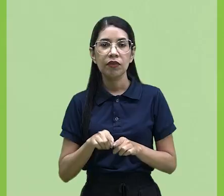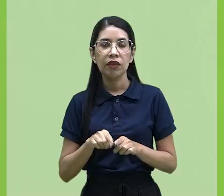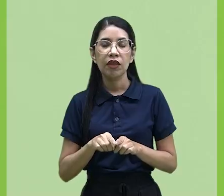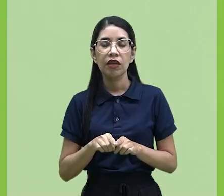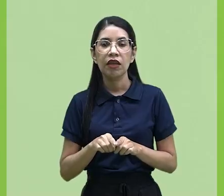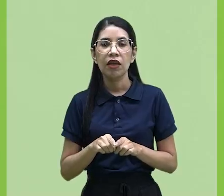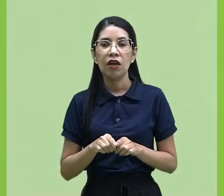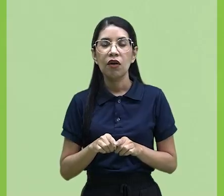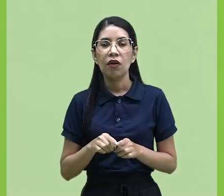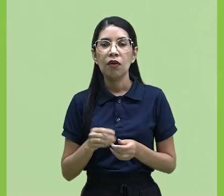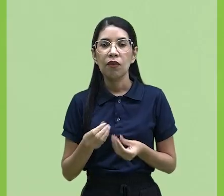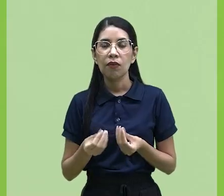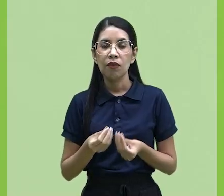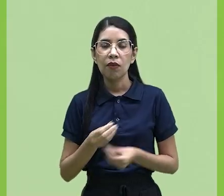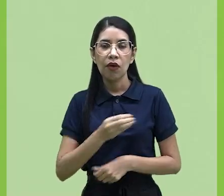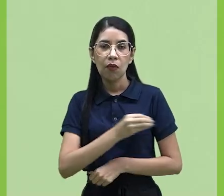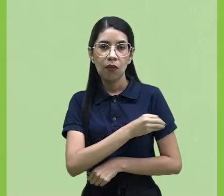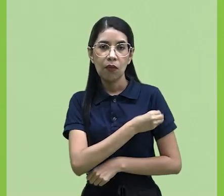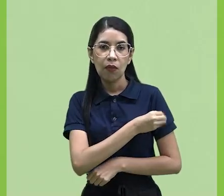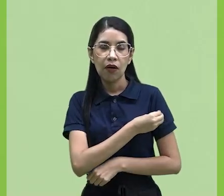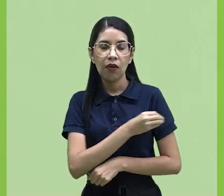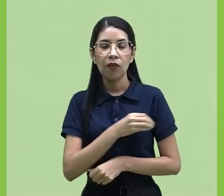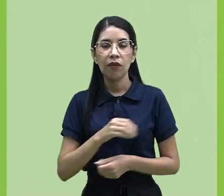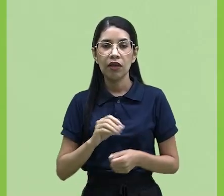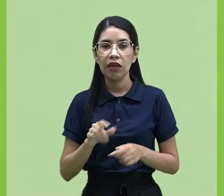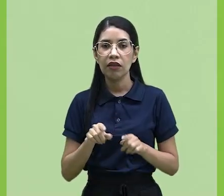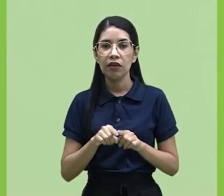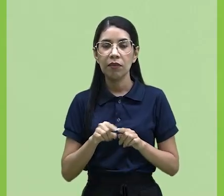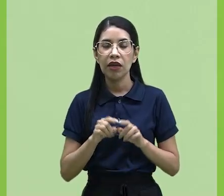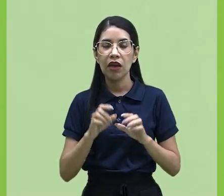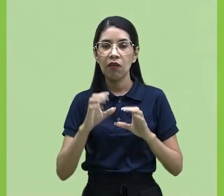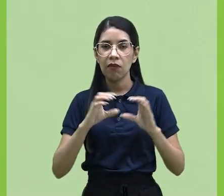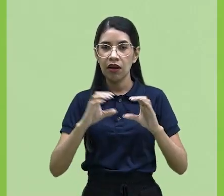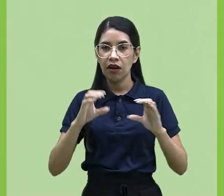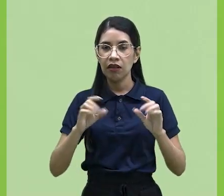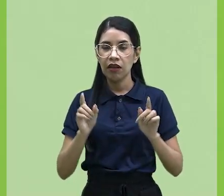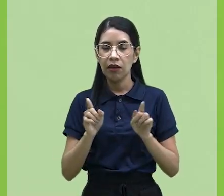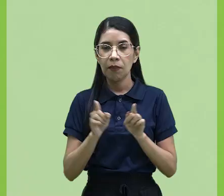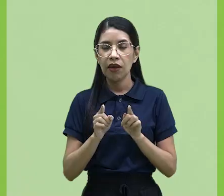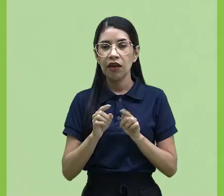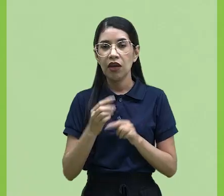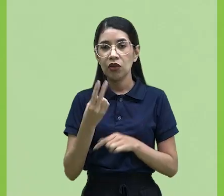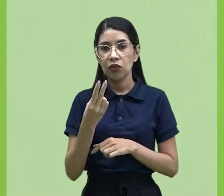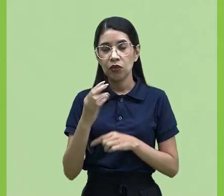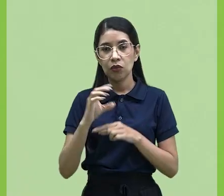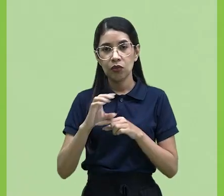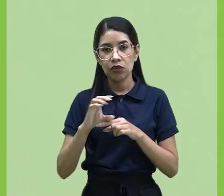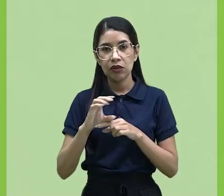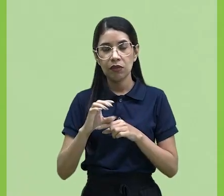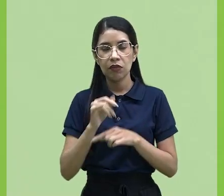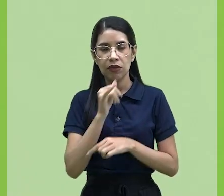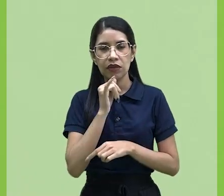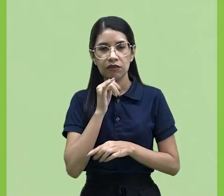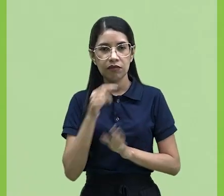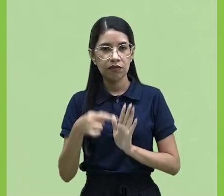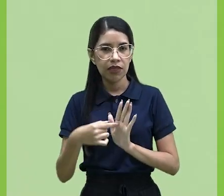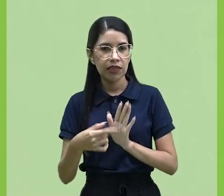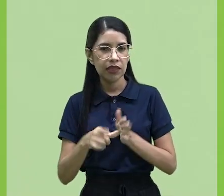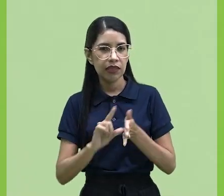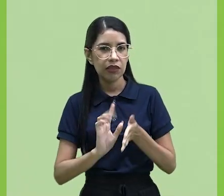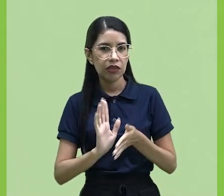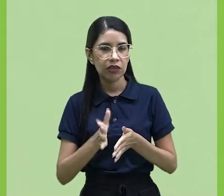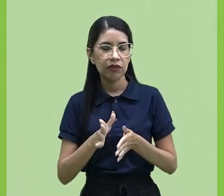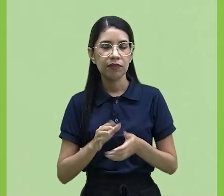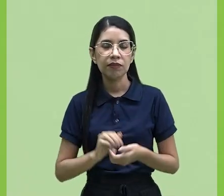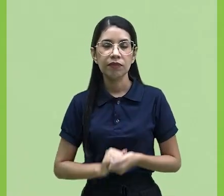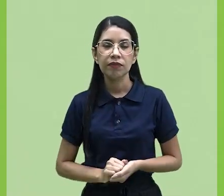álcool etílico, que o etanol é uma cadeia desse tamanho, né, com 2 carbonos. A gente acabou de ver um exemplo, coloquei como